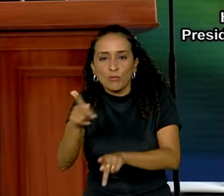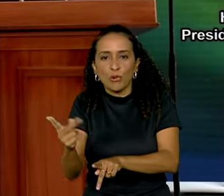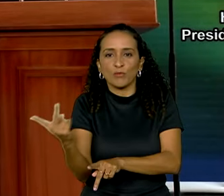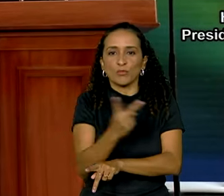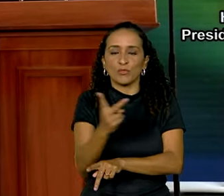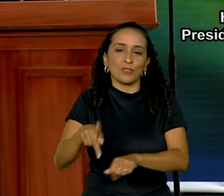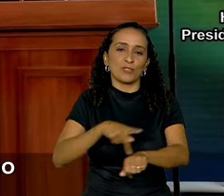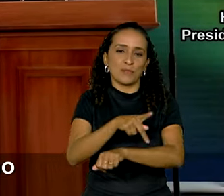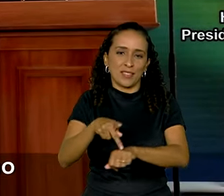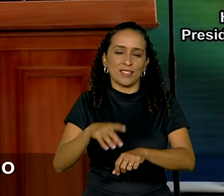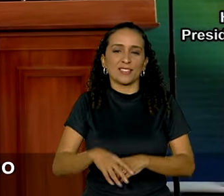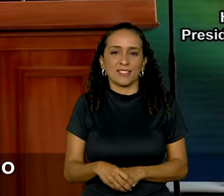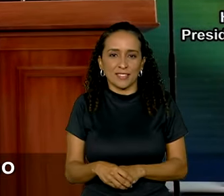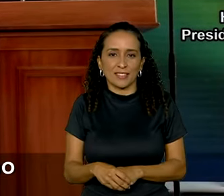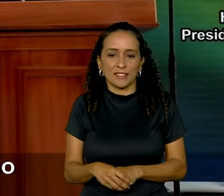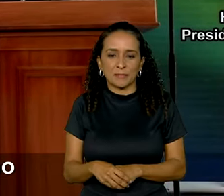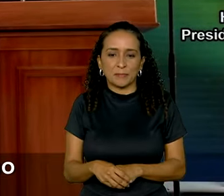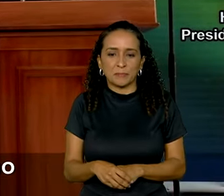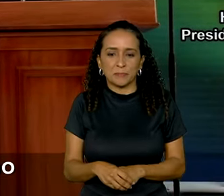dois